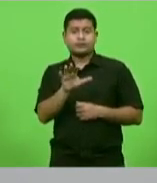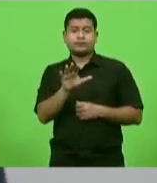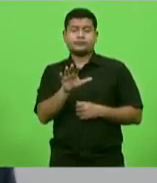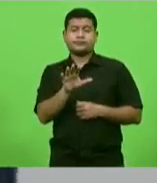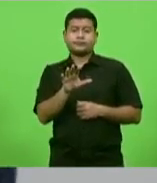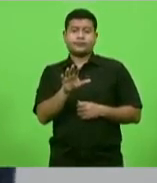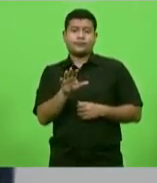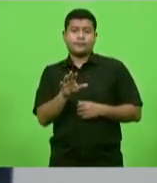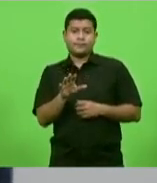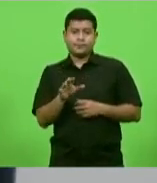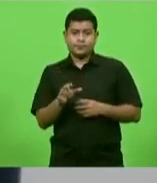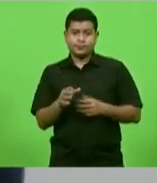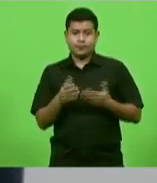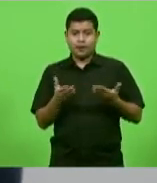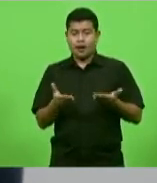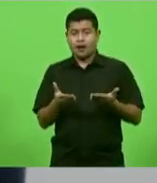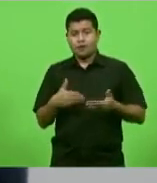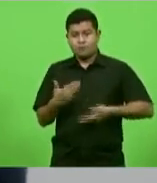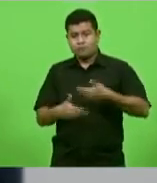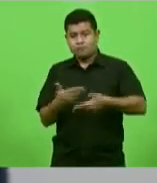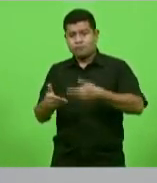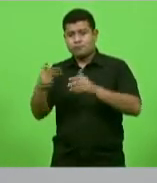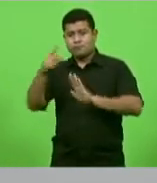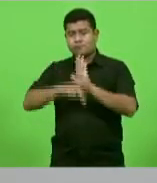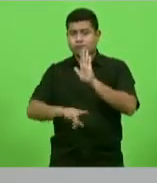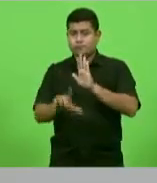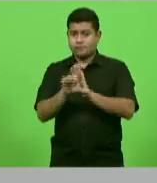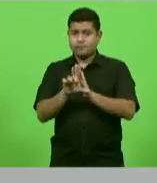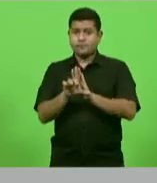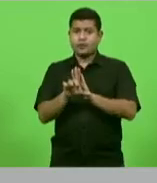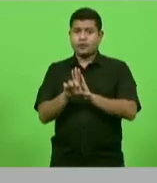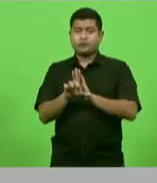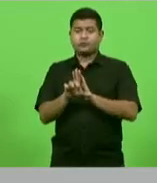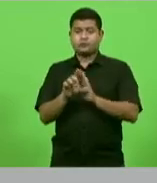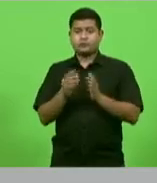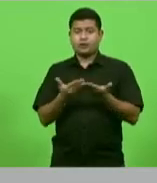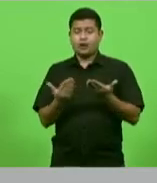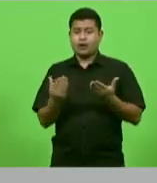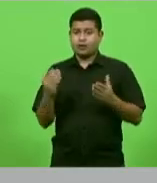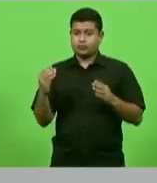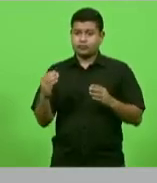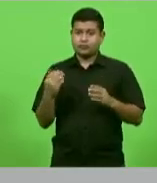Porém, com a mesma velocidade que um projeto de lei foi submetido à LESC,